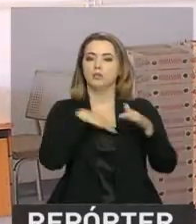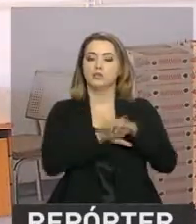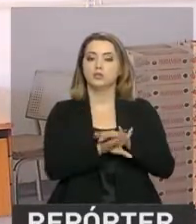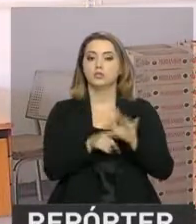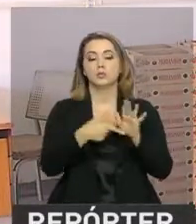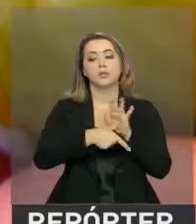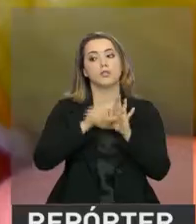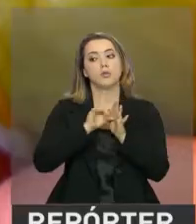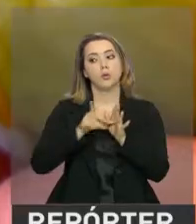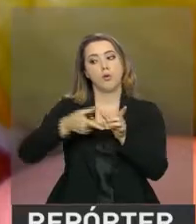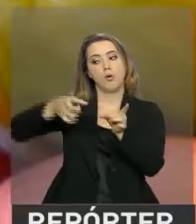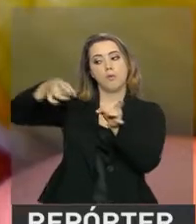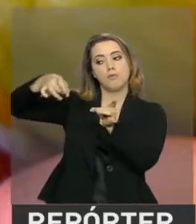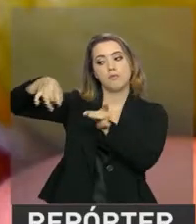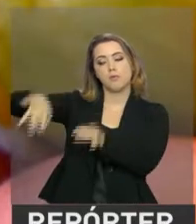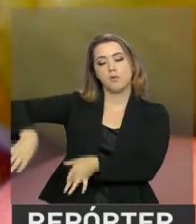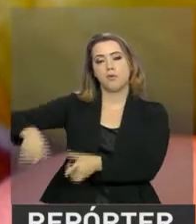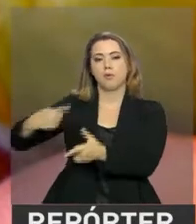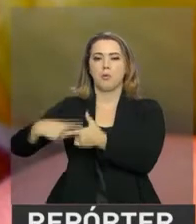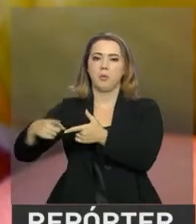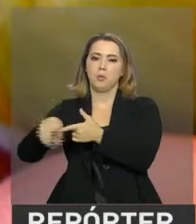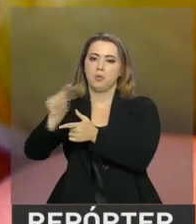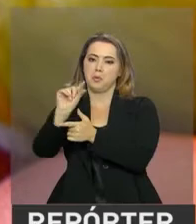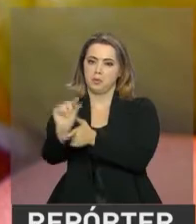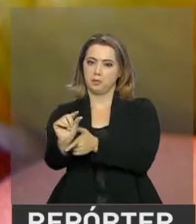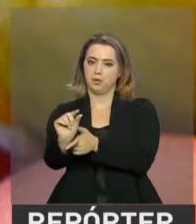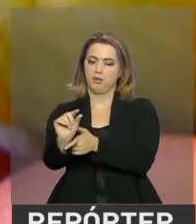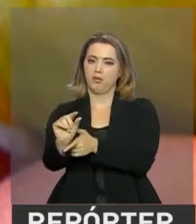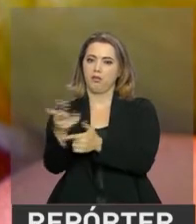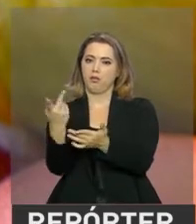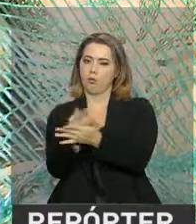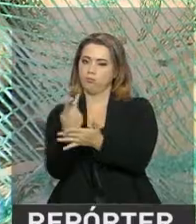seria descartado por pequenos defeitos, como manchas e